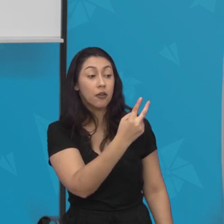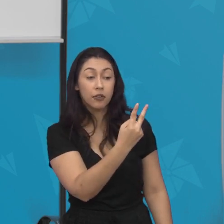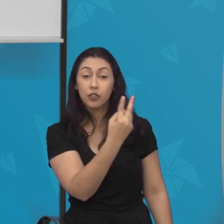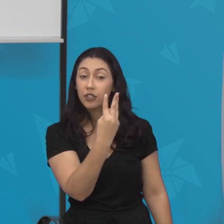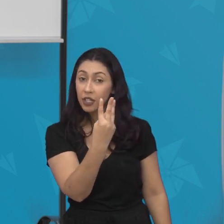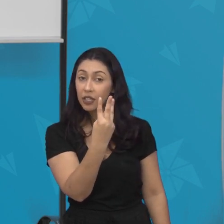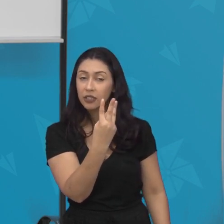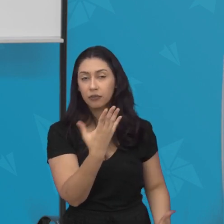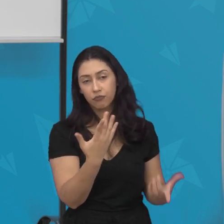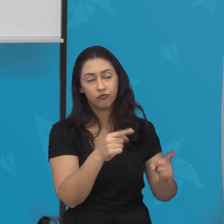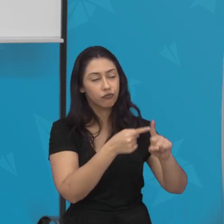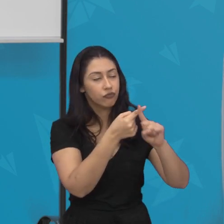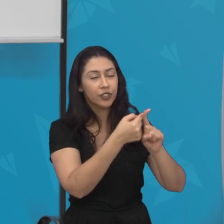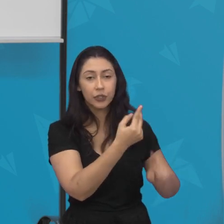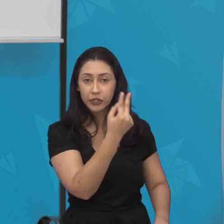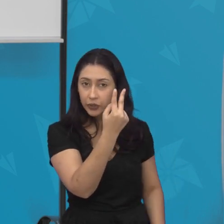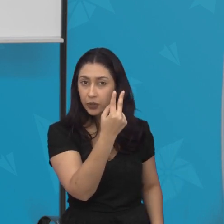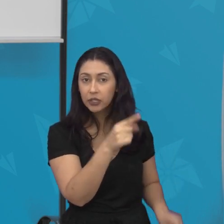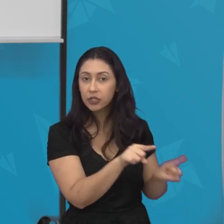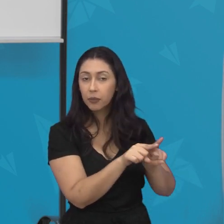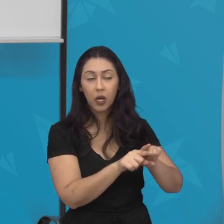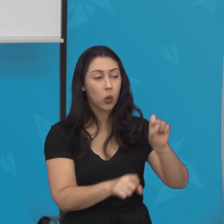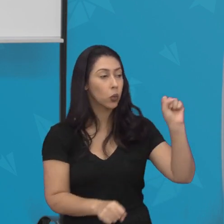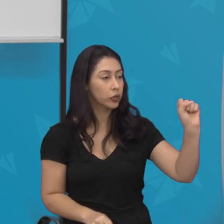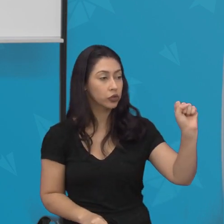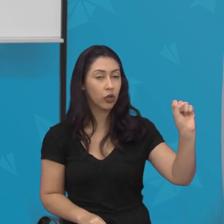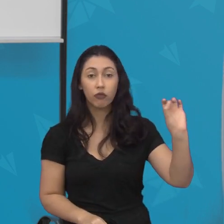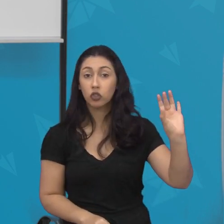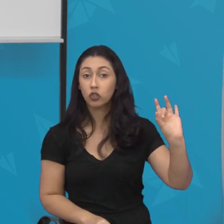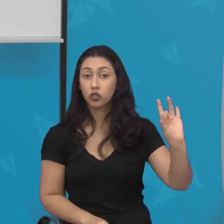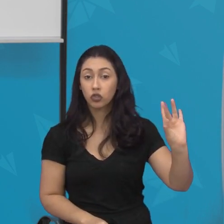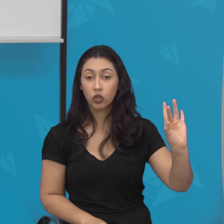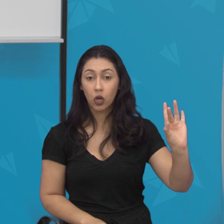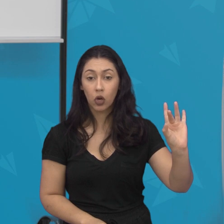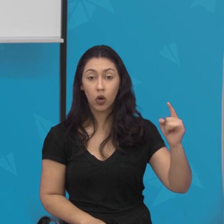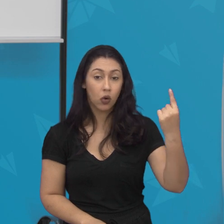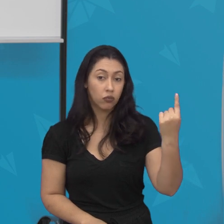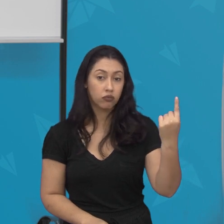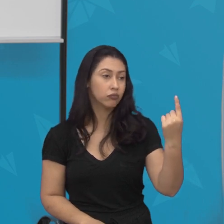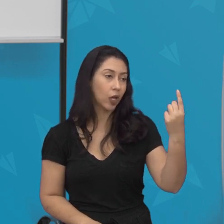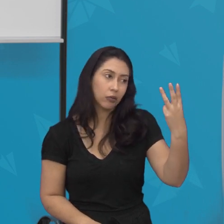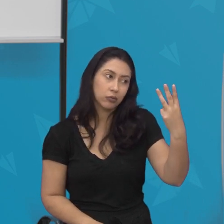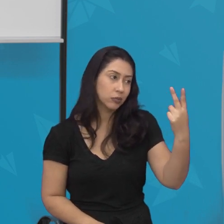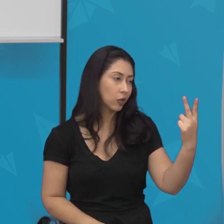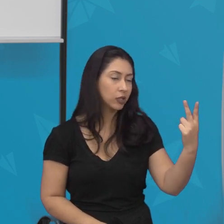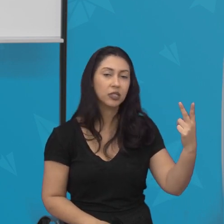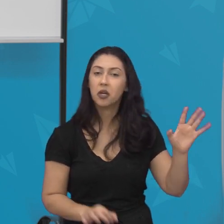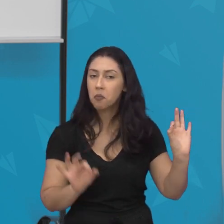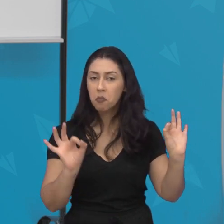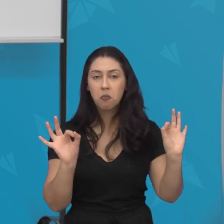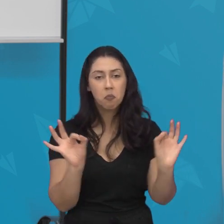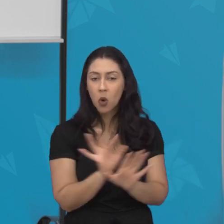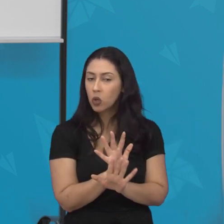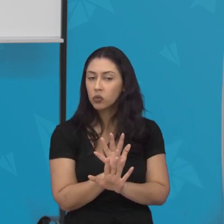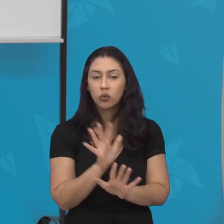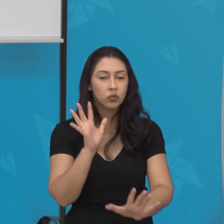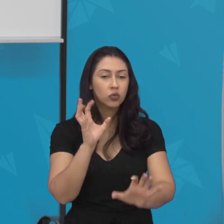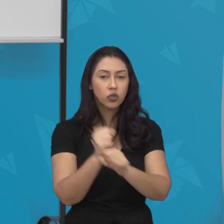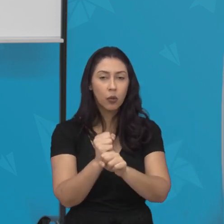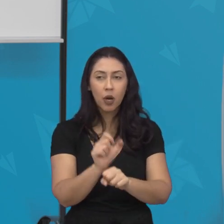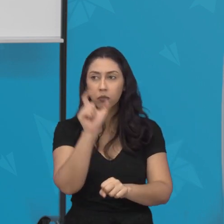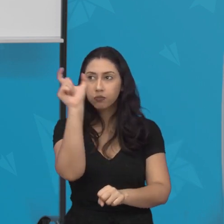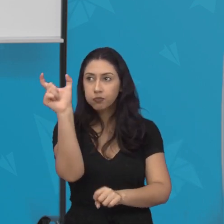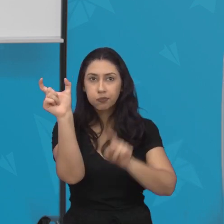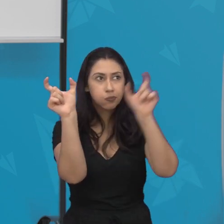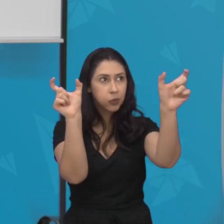são 23 gramas por mol, temos 2 aqui, multiplica por 2, e o enxofre é só 32 gramas por mol, ok? Soma e multiplica aqui,